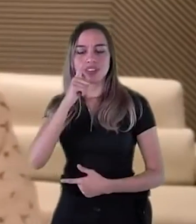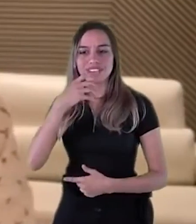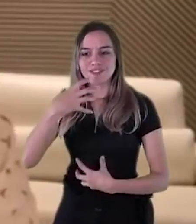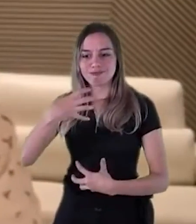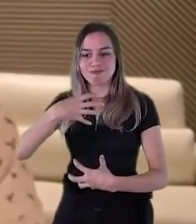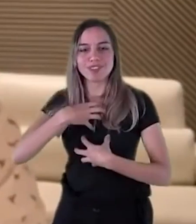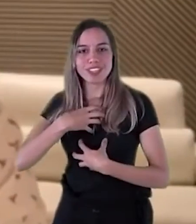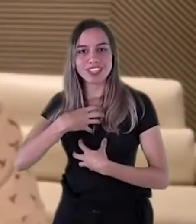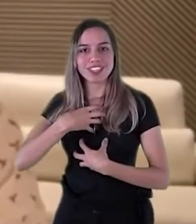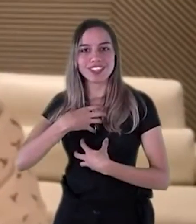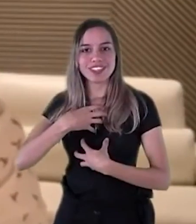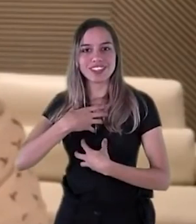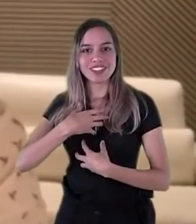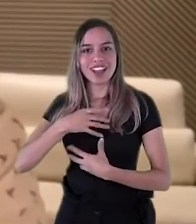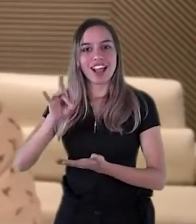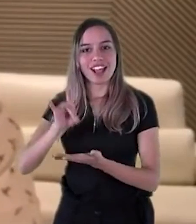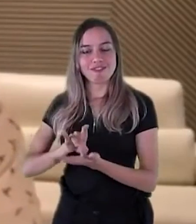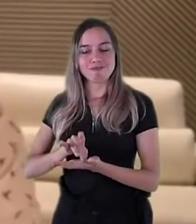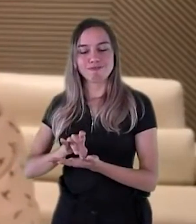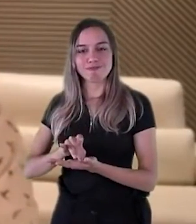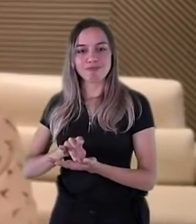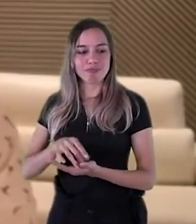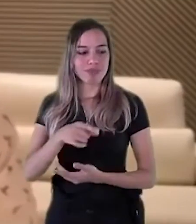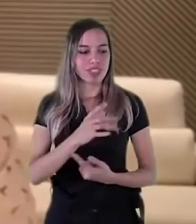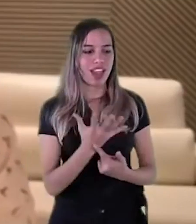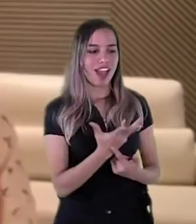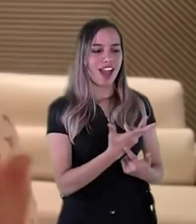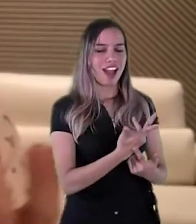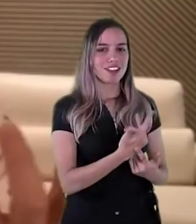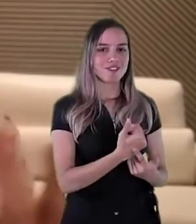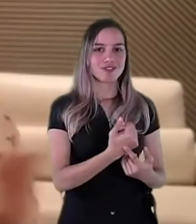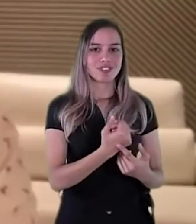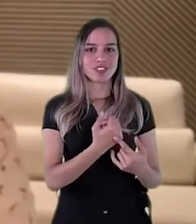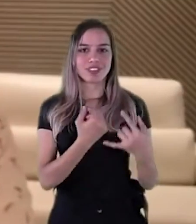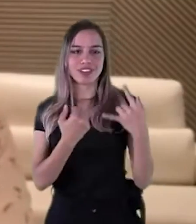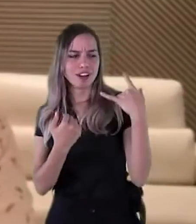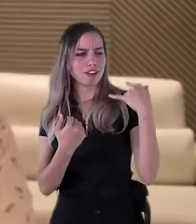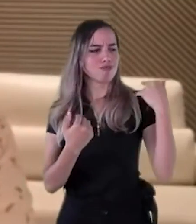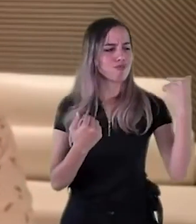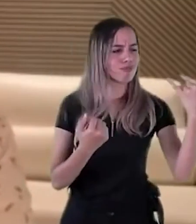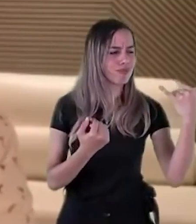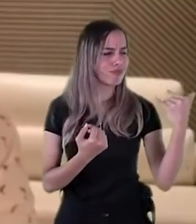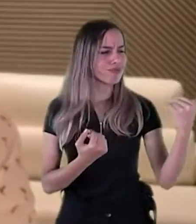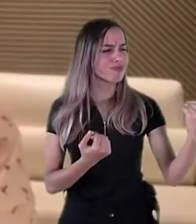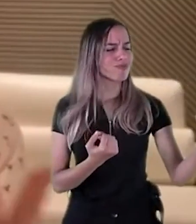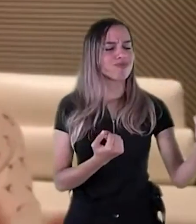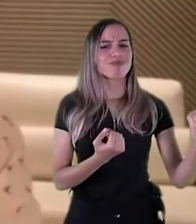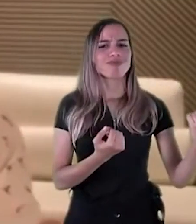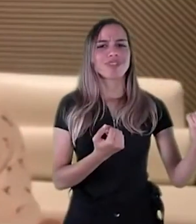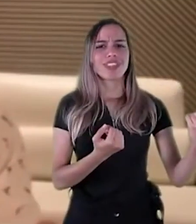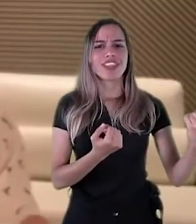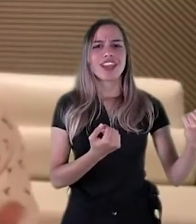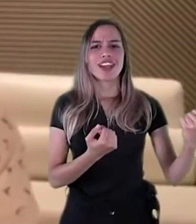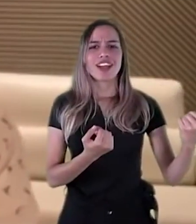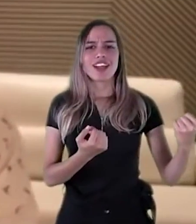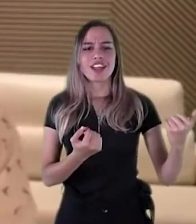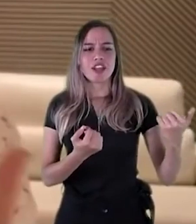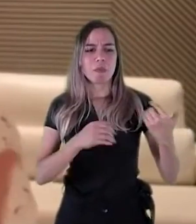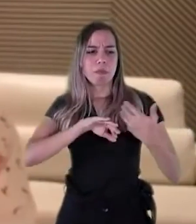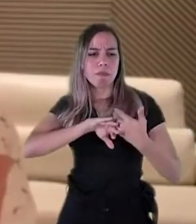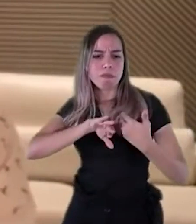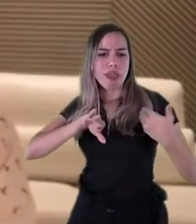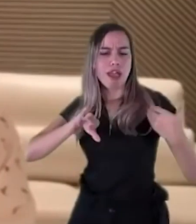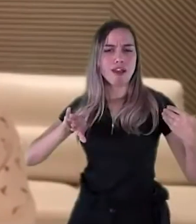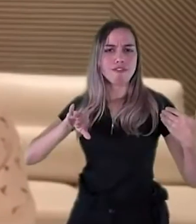Ela me distrai. E ela me distrai da maneira mais bonita, porque ela não me aliena. É uma distração que não aliena.